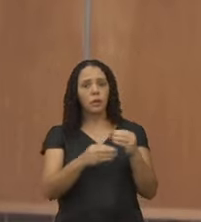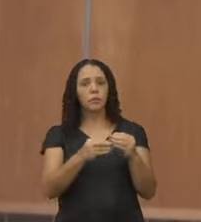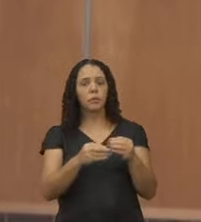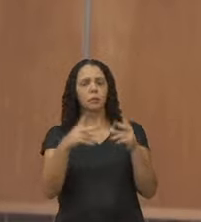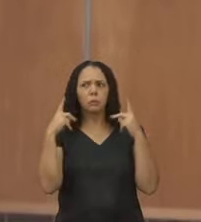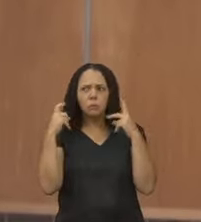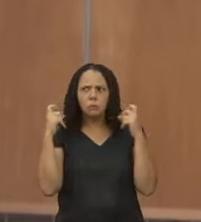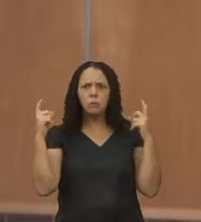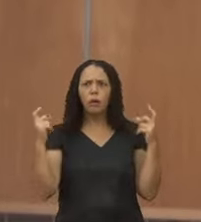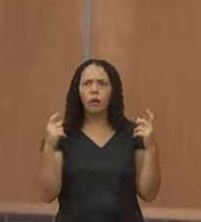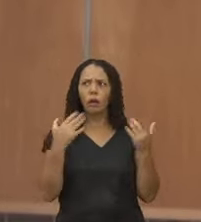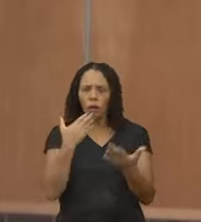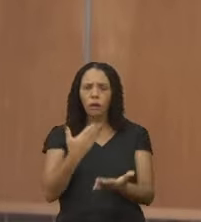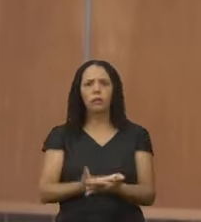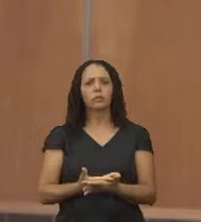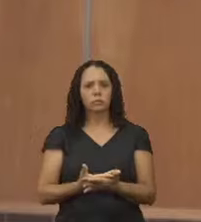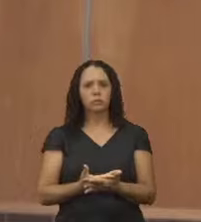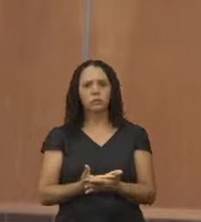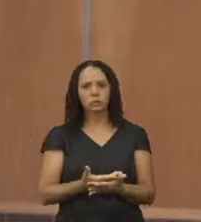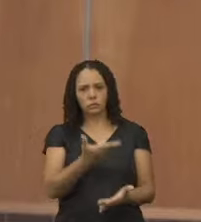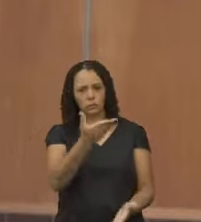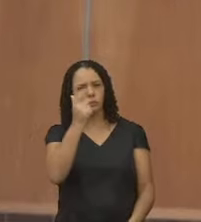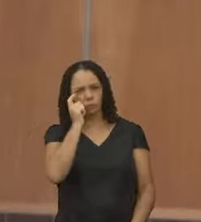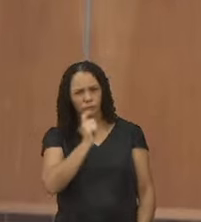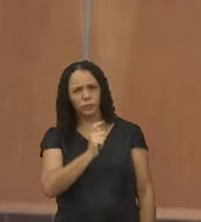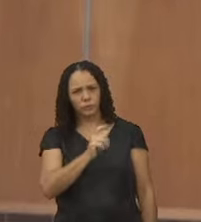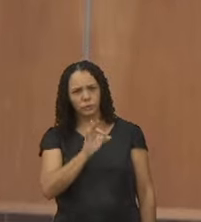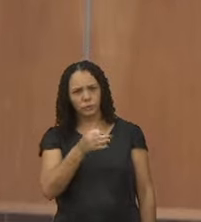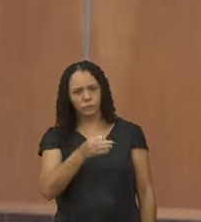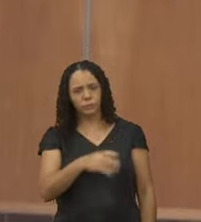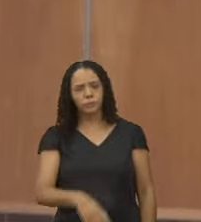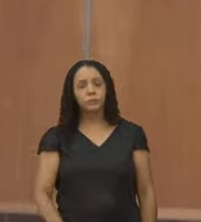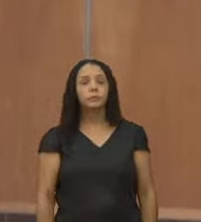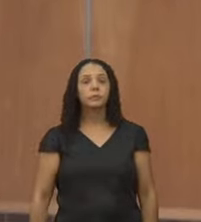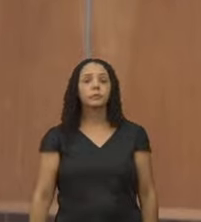som, fui surpreendido. Acho que do senhor, né, vereador Gabriel?